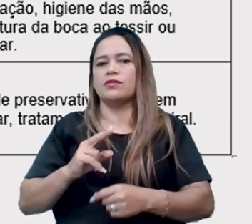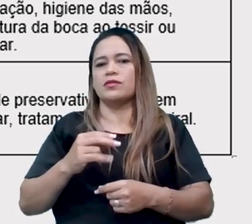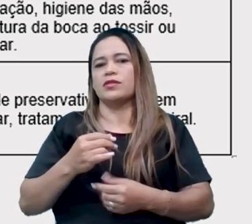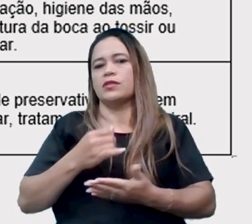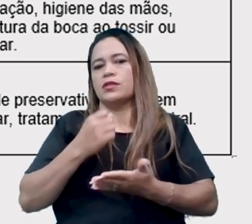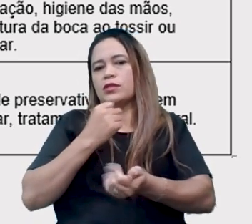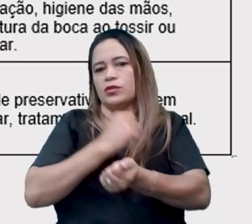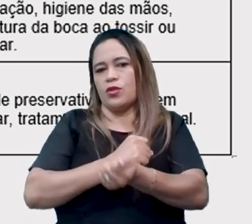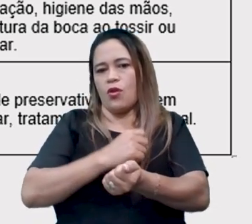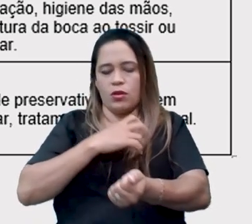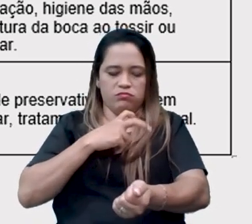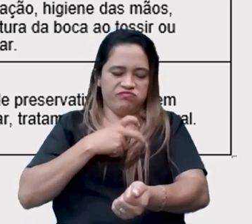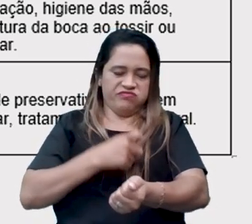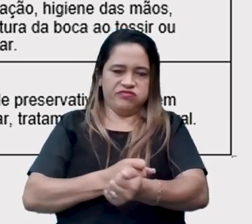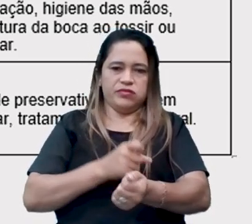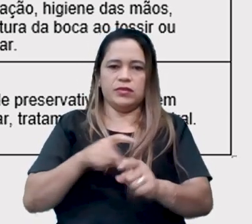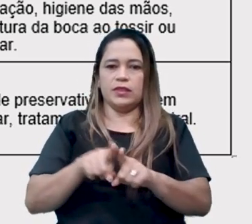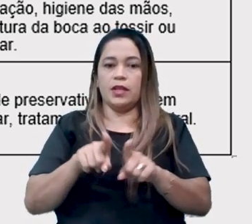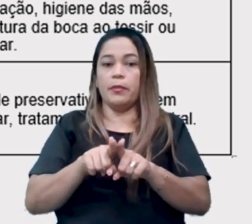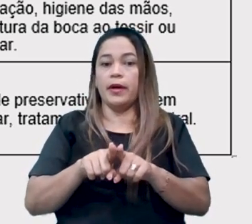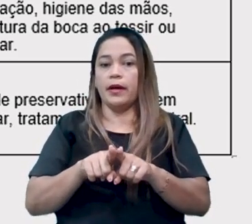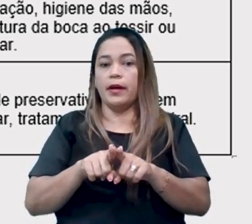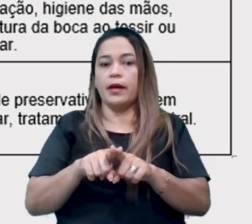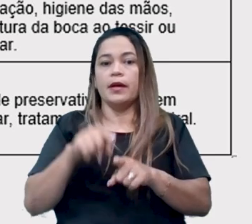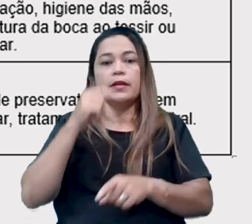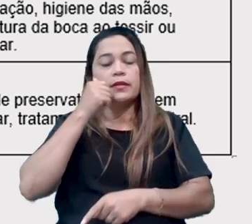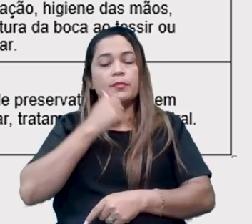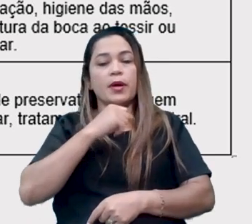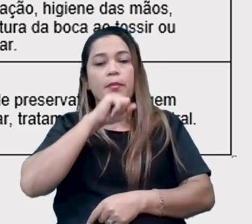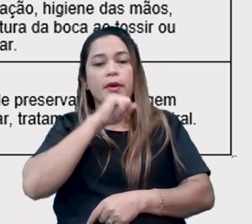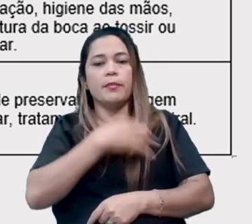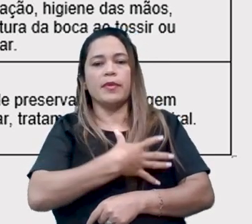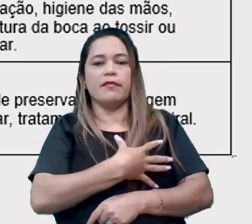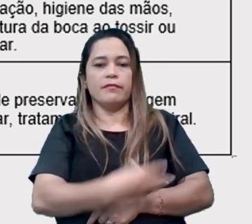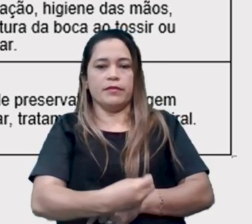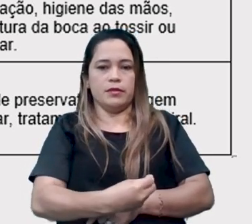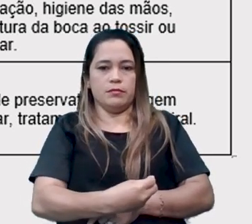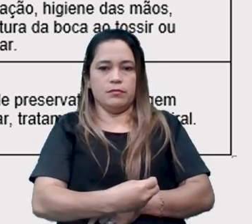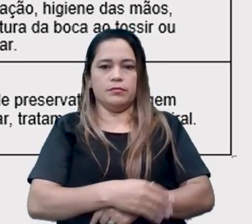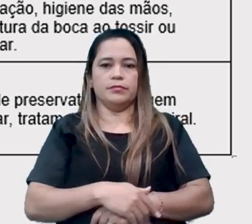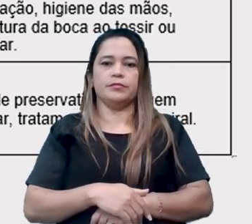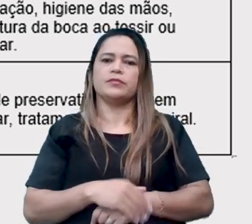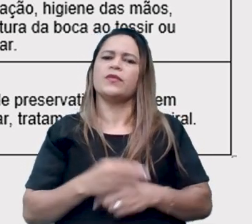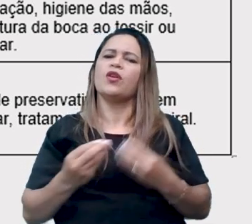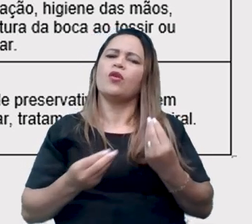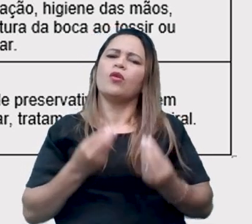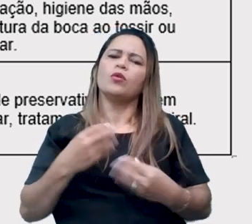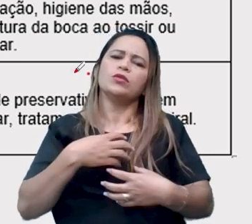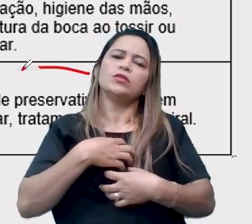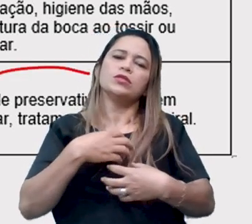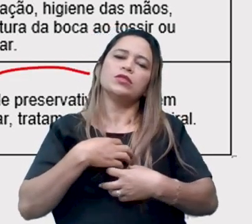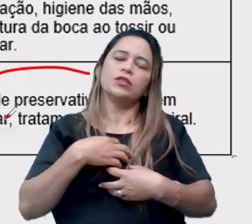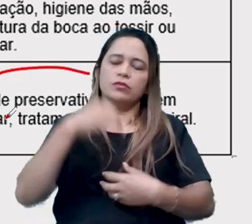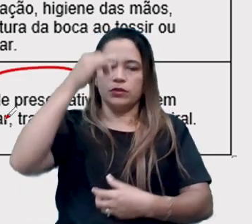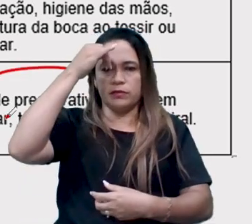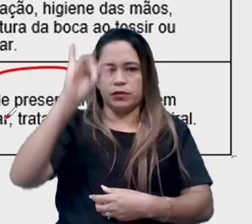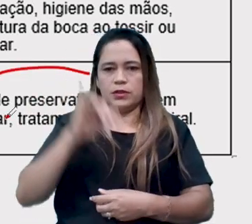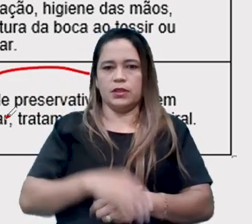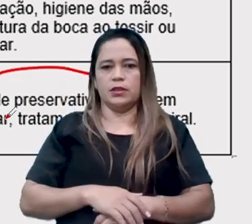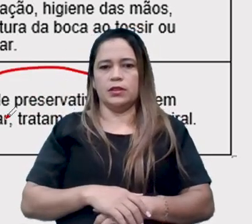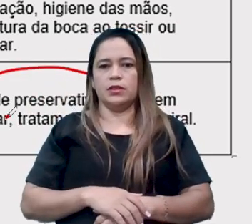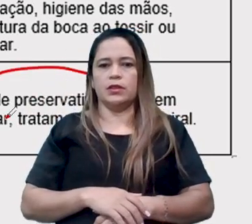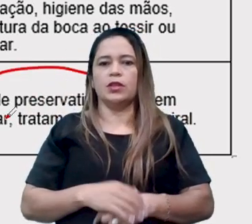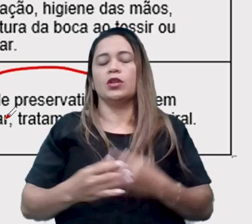injetáveis. E pode acontecer transmissão também de mãe para filho, ok? Como forma de prevenção, a gente destaca aqui